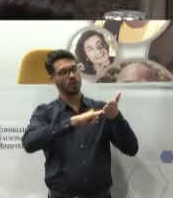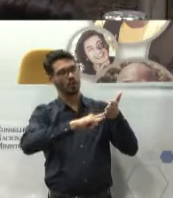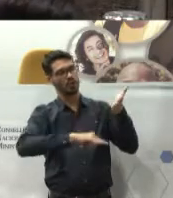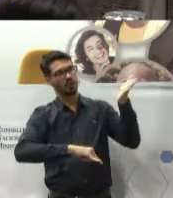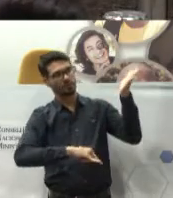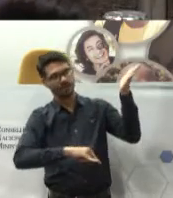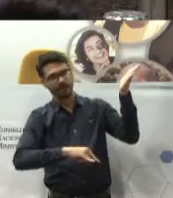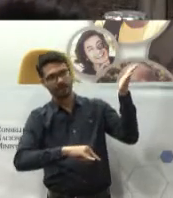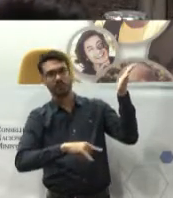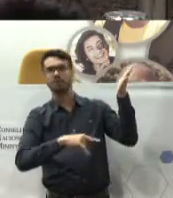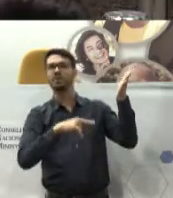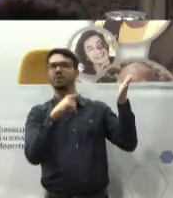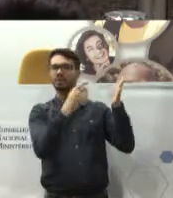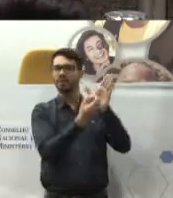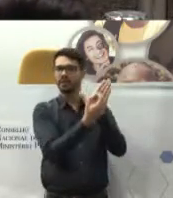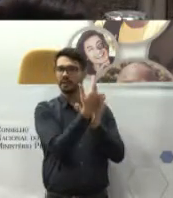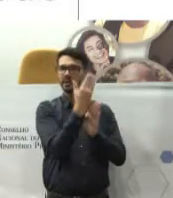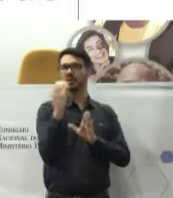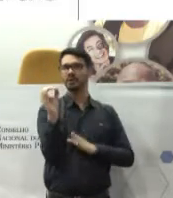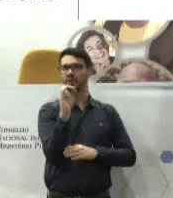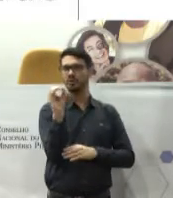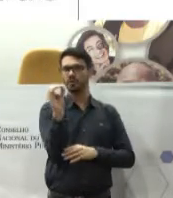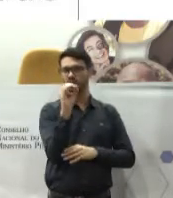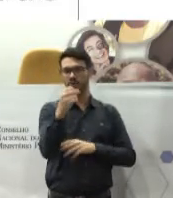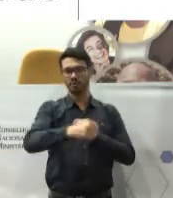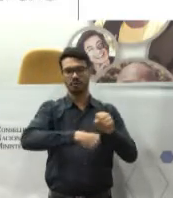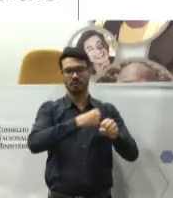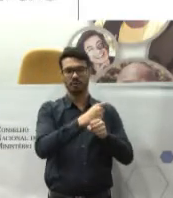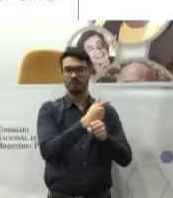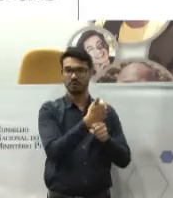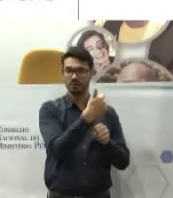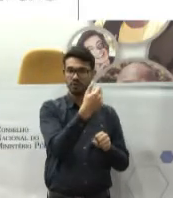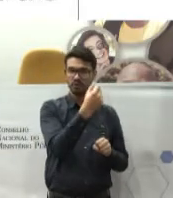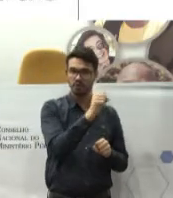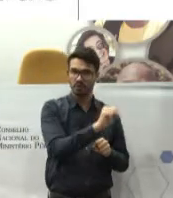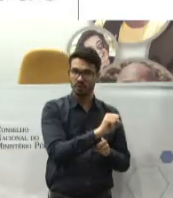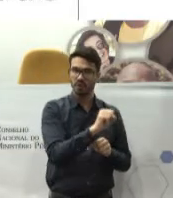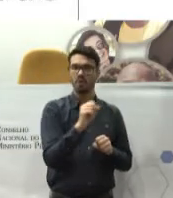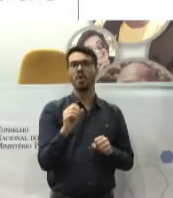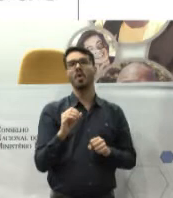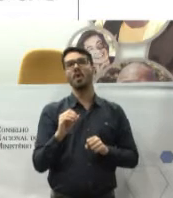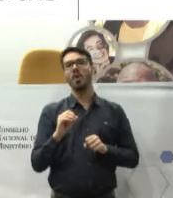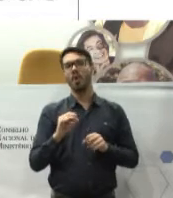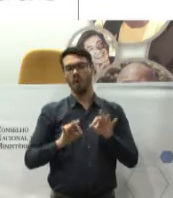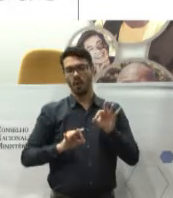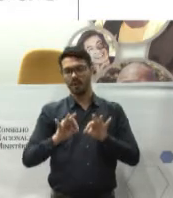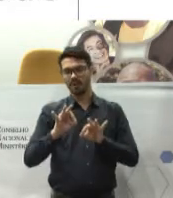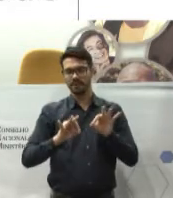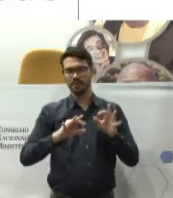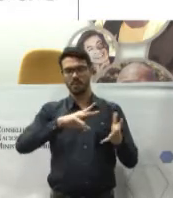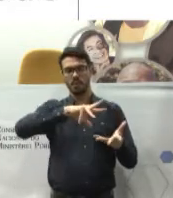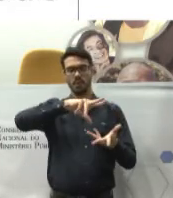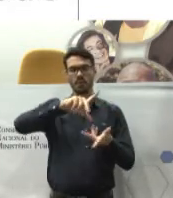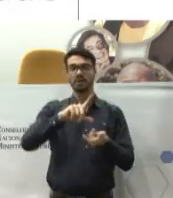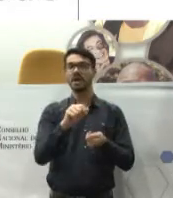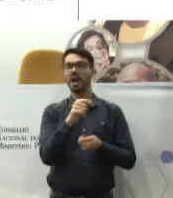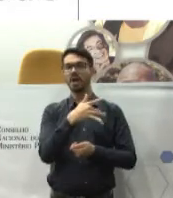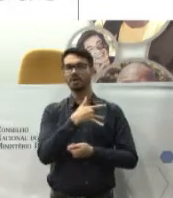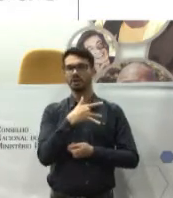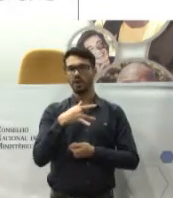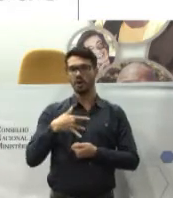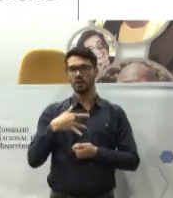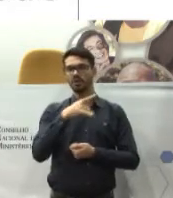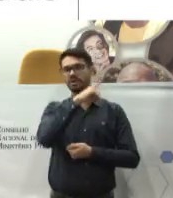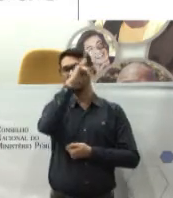produzido agora em outubro de 2018 pela Organização Mundial de Saúde em Astana, no Cazaquistão.